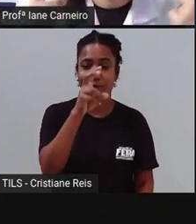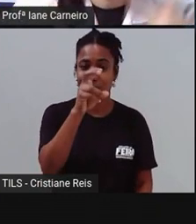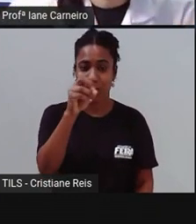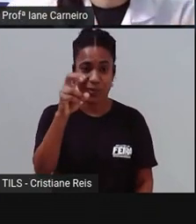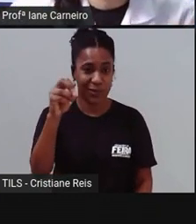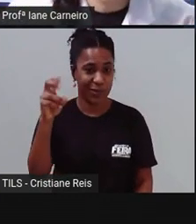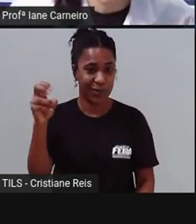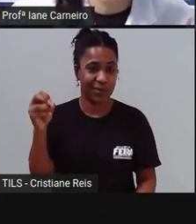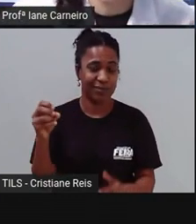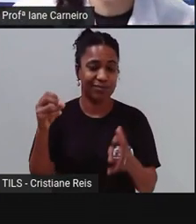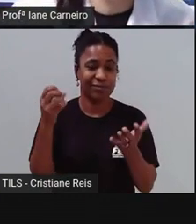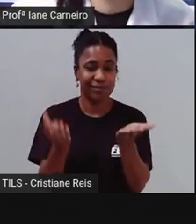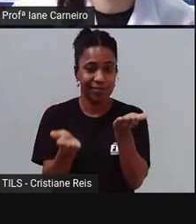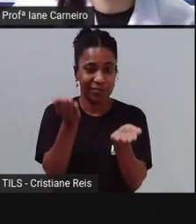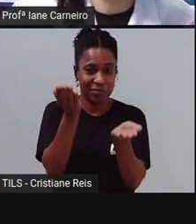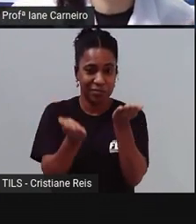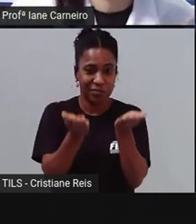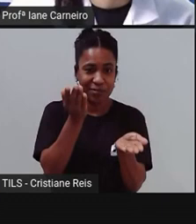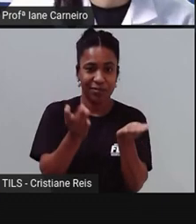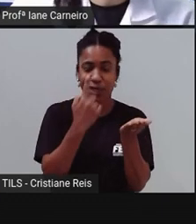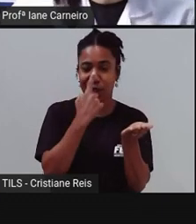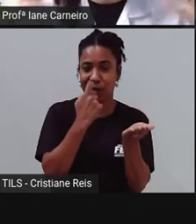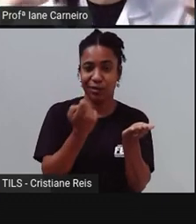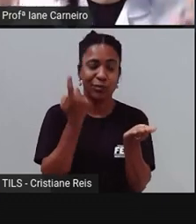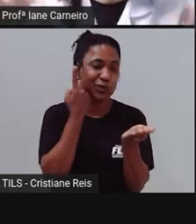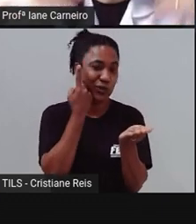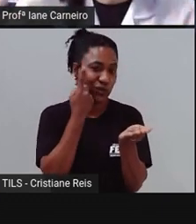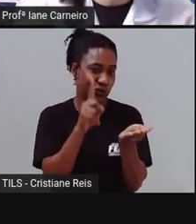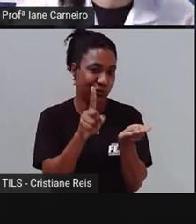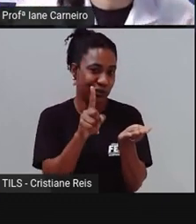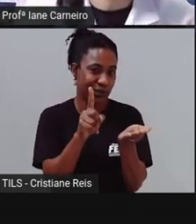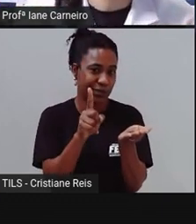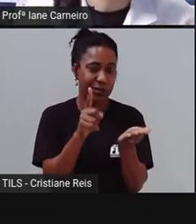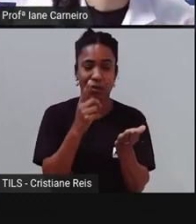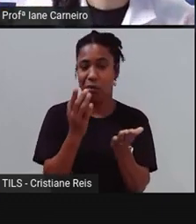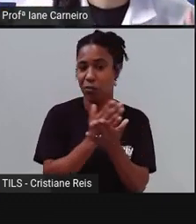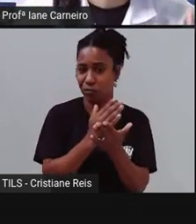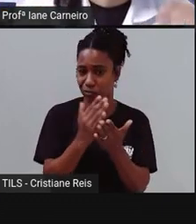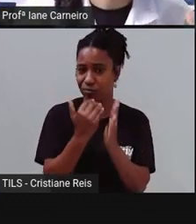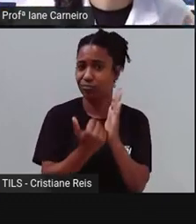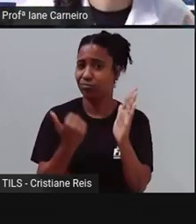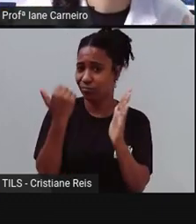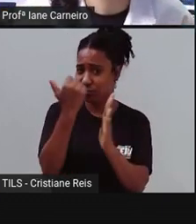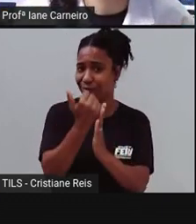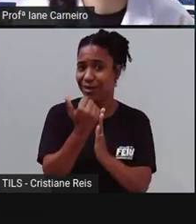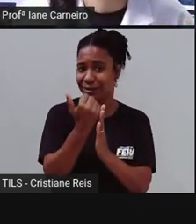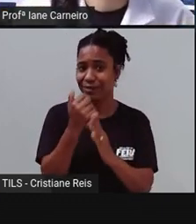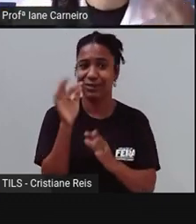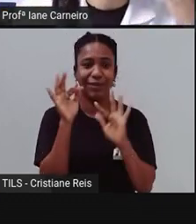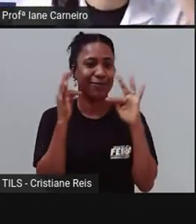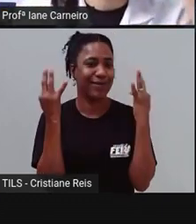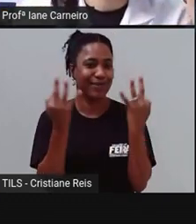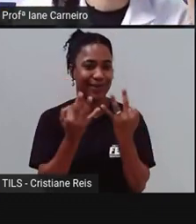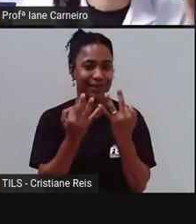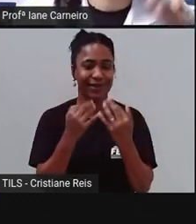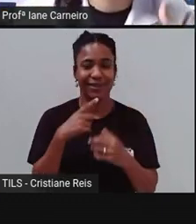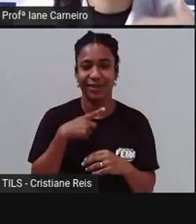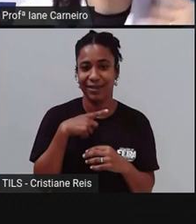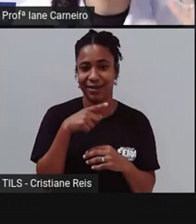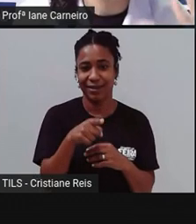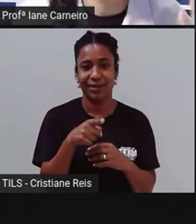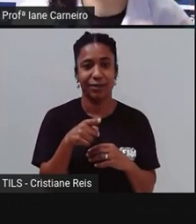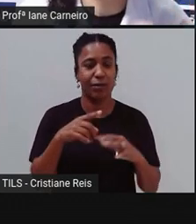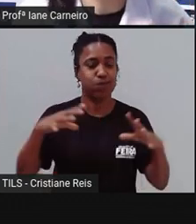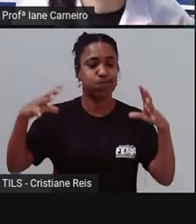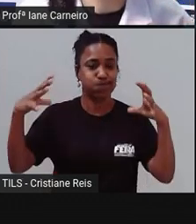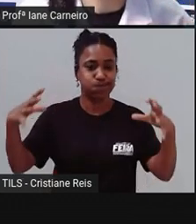Imagine, meio quilo de lixo você produz por dia, em média. Tem gente que produz mais, né? E essa família, elas produziram